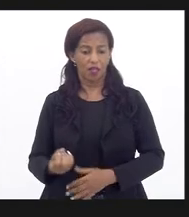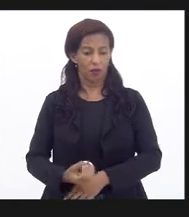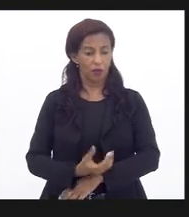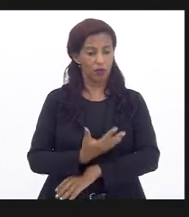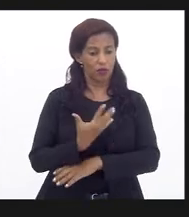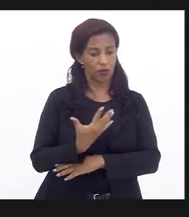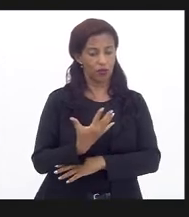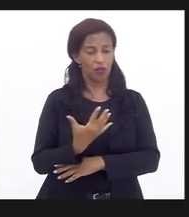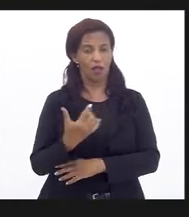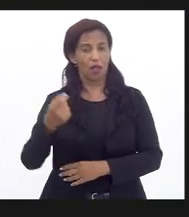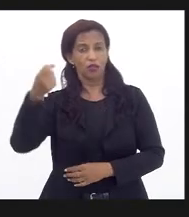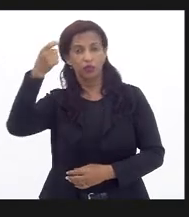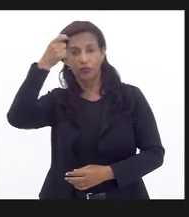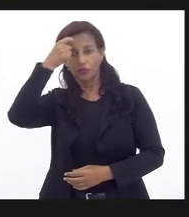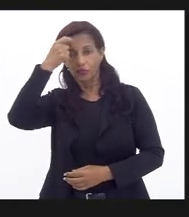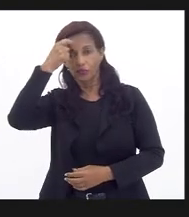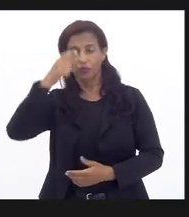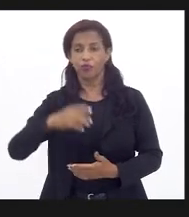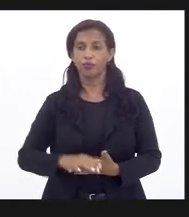emocionais, cognitivas,